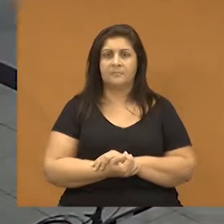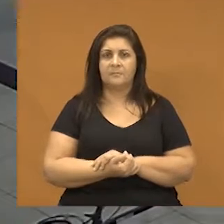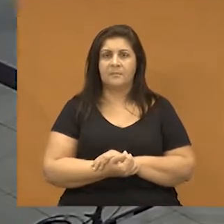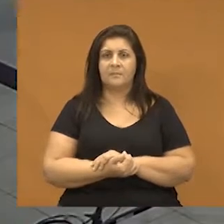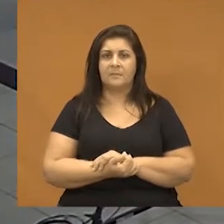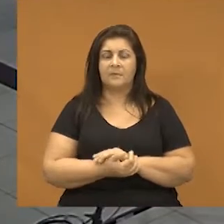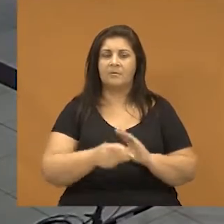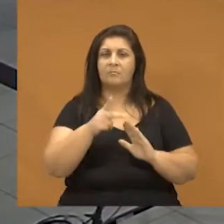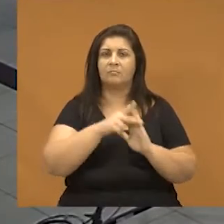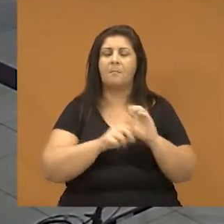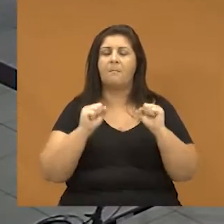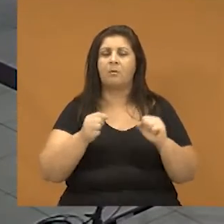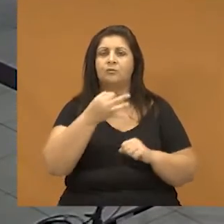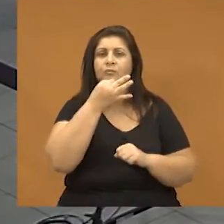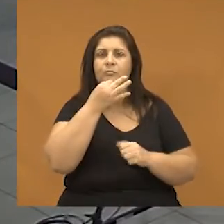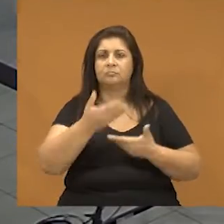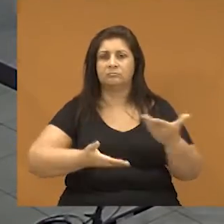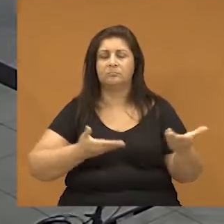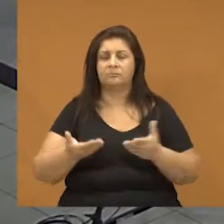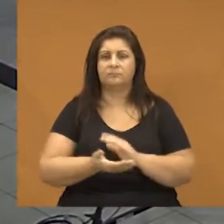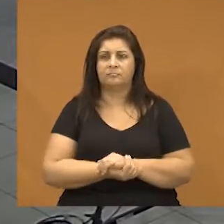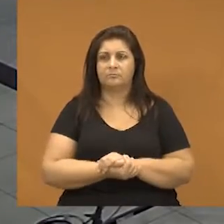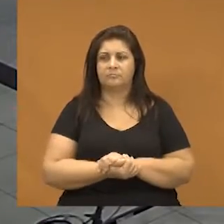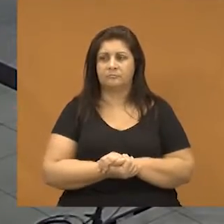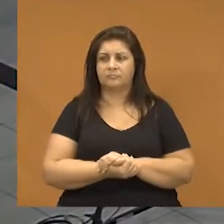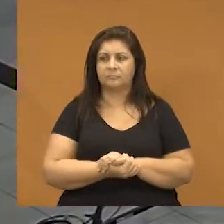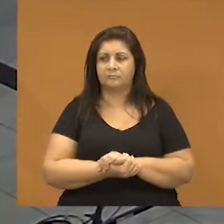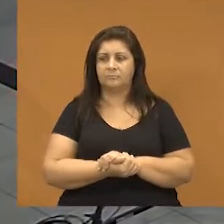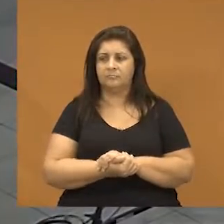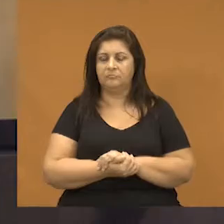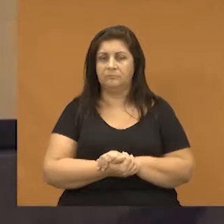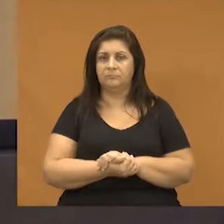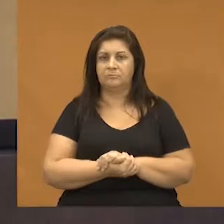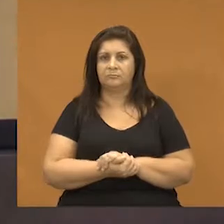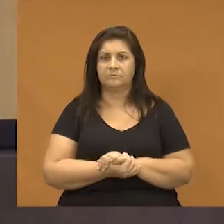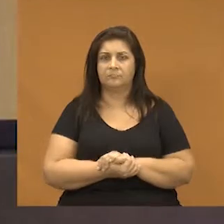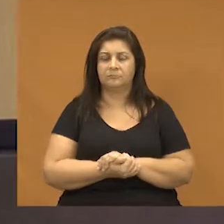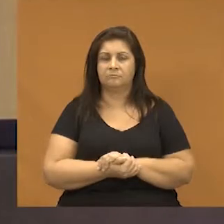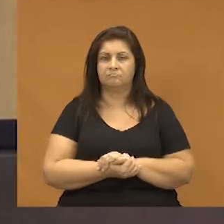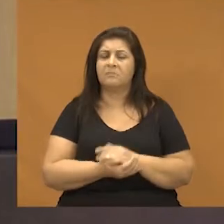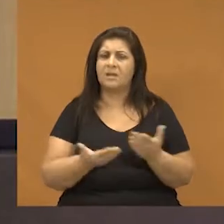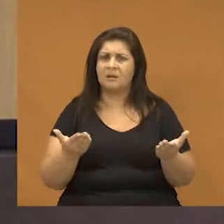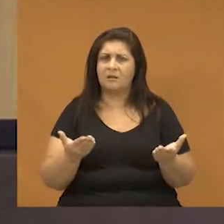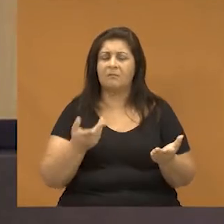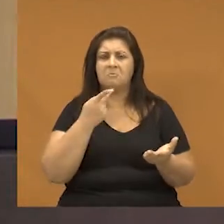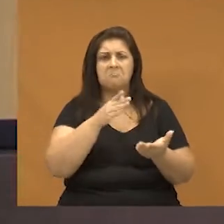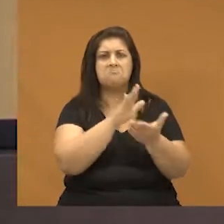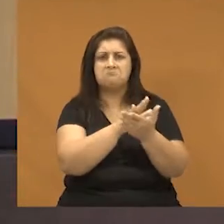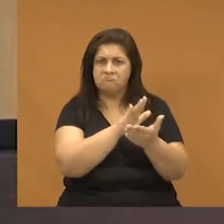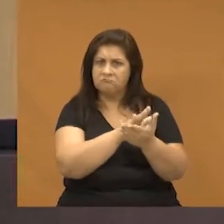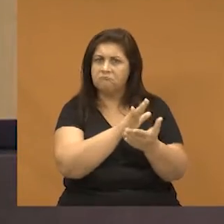O projeto continua em discussão. Quero colaborar aqui mesmo. Quero dar os parabéns ao